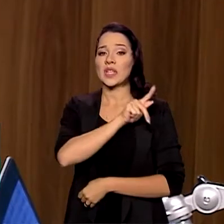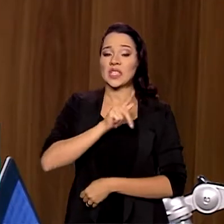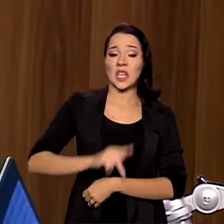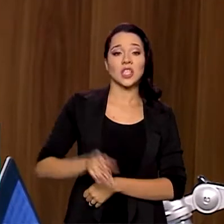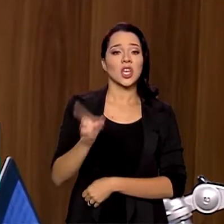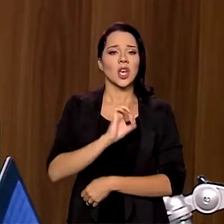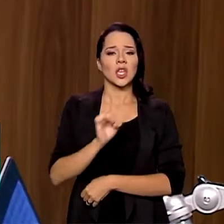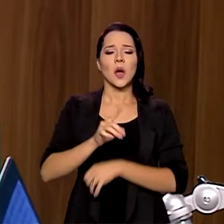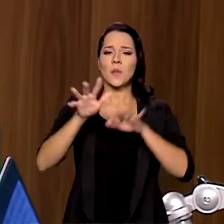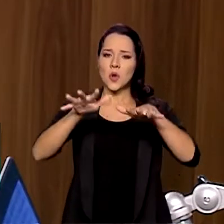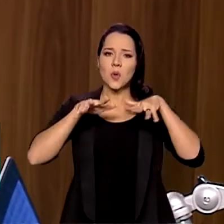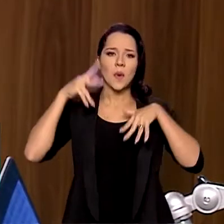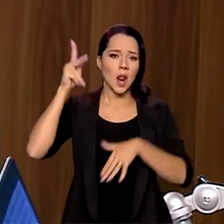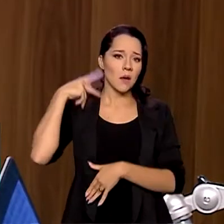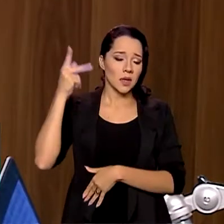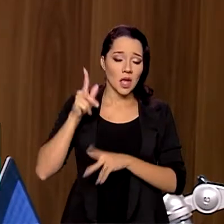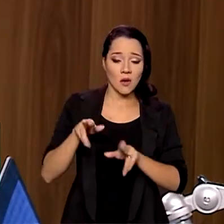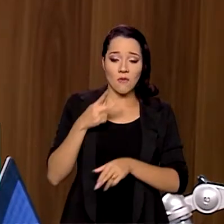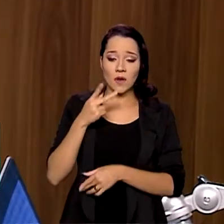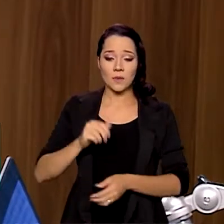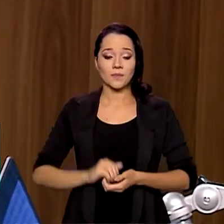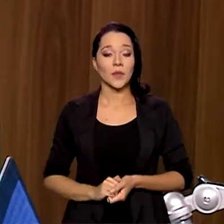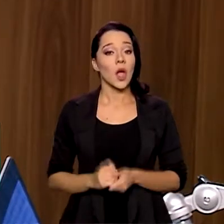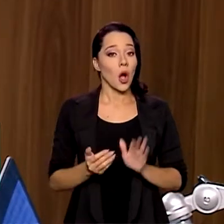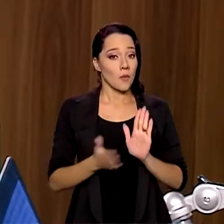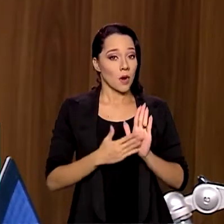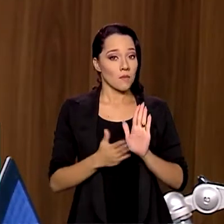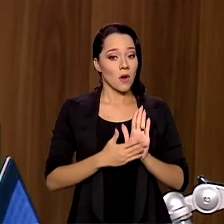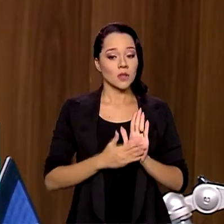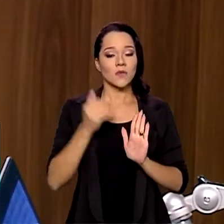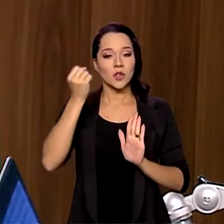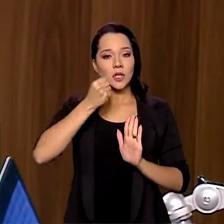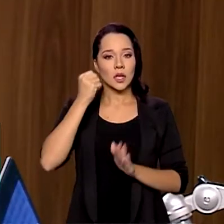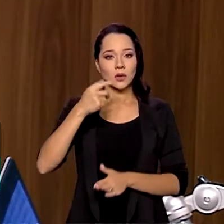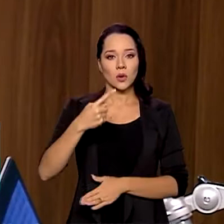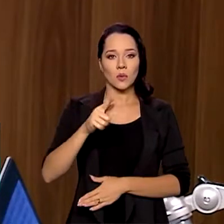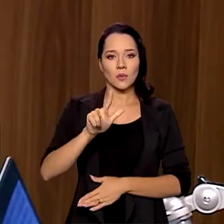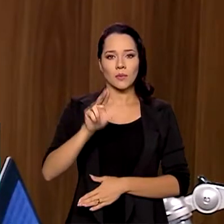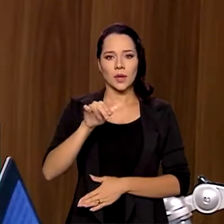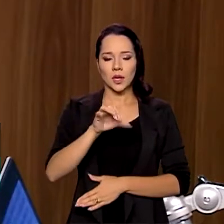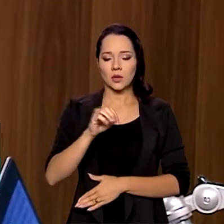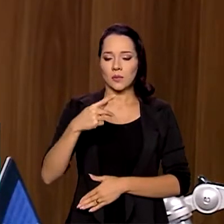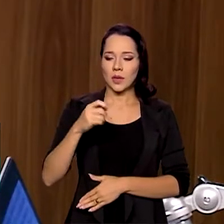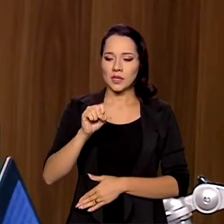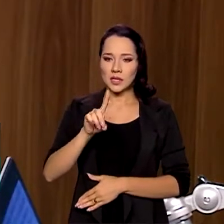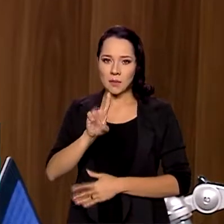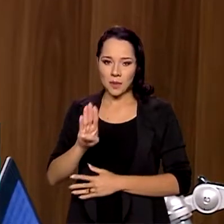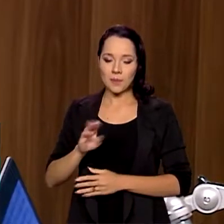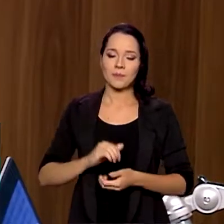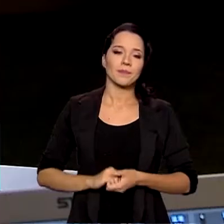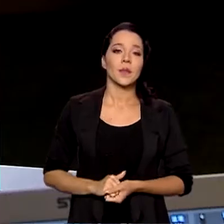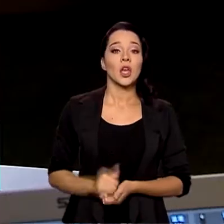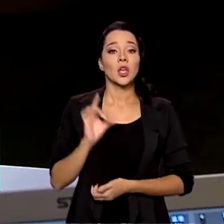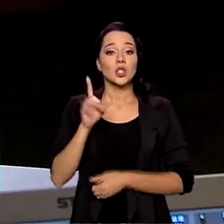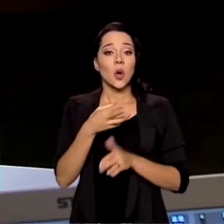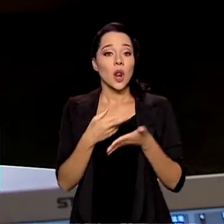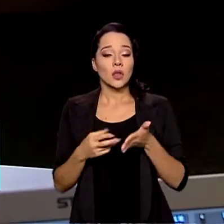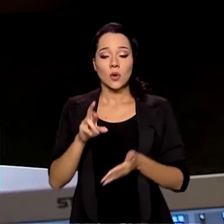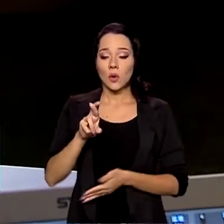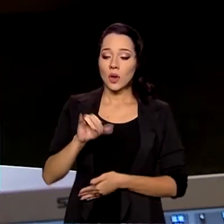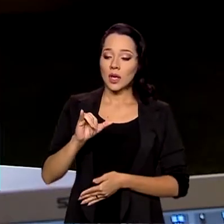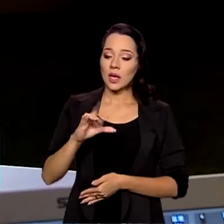e não por um parlamentar, como ocorreu. O autor da proposta foi o senador Plínio Valério, do PSDB do Amazonas. Somente o relator